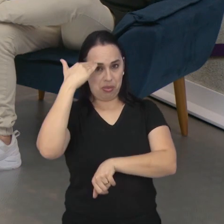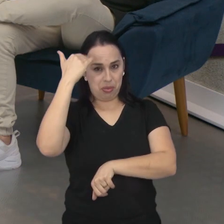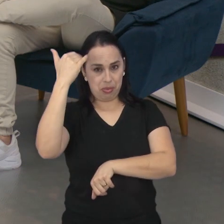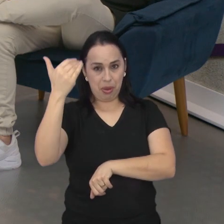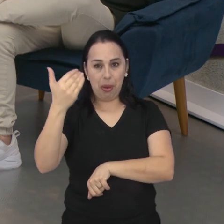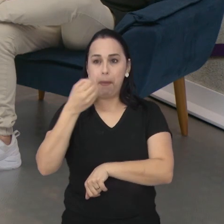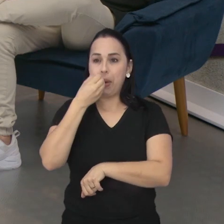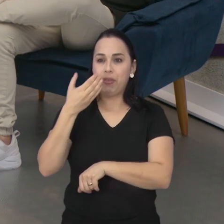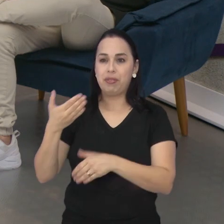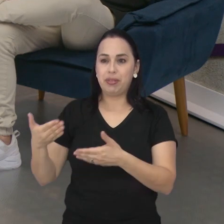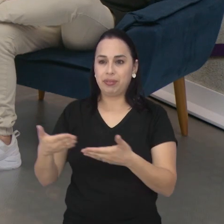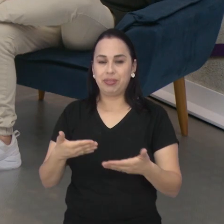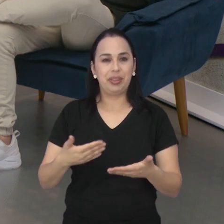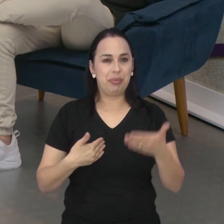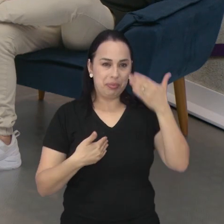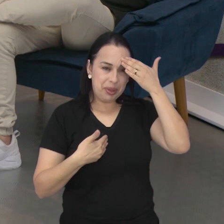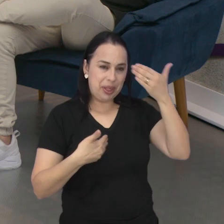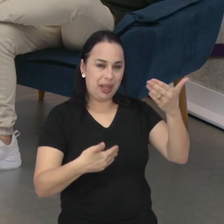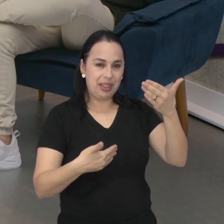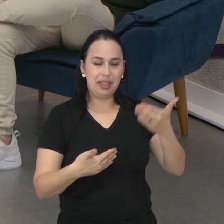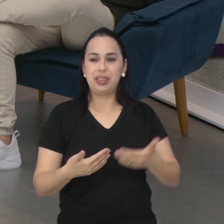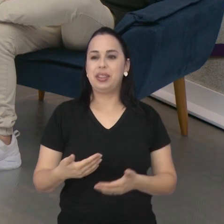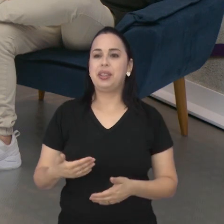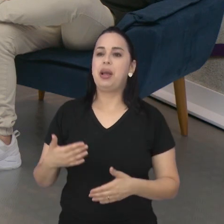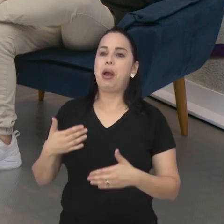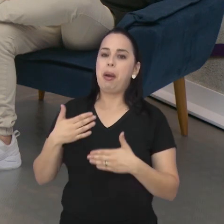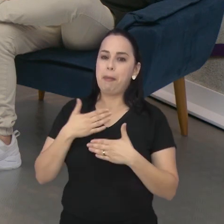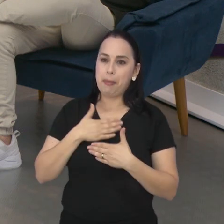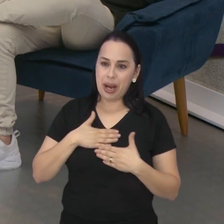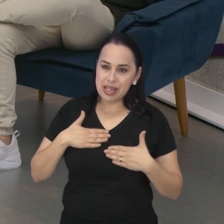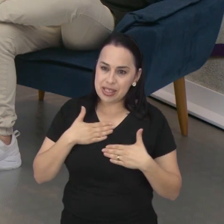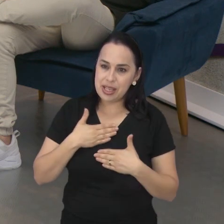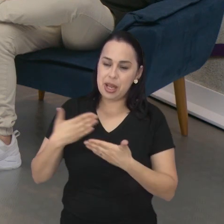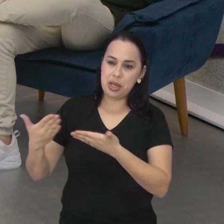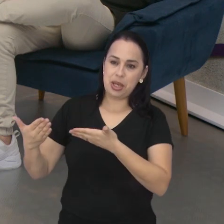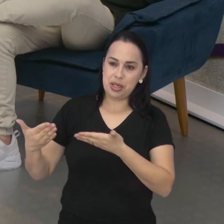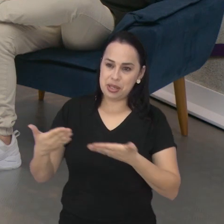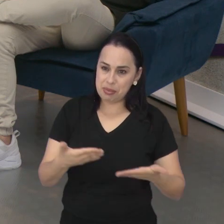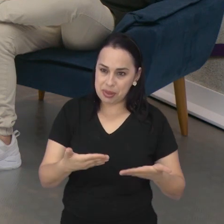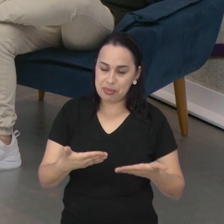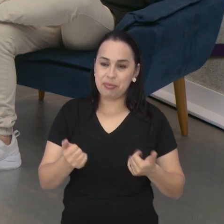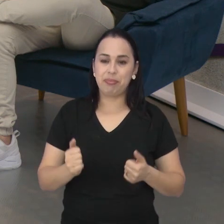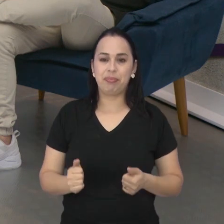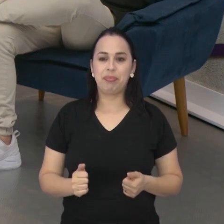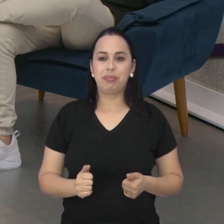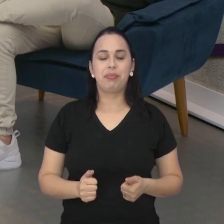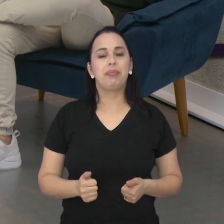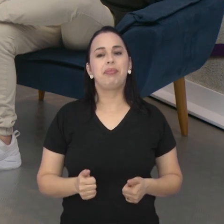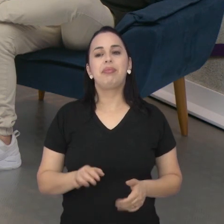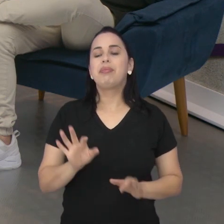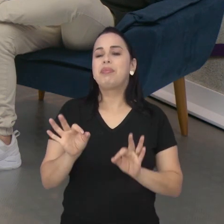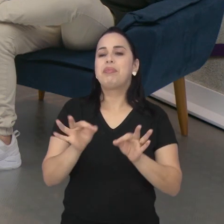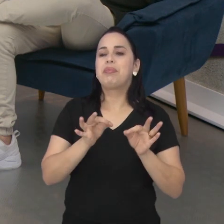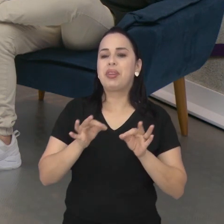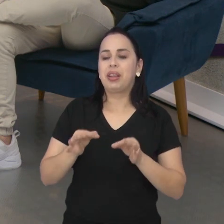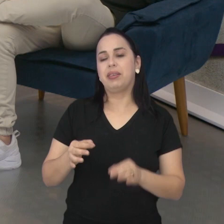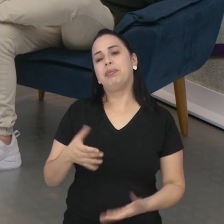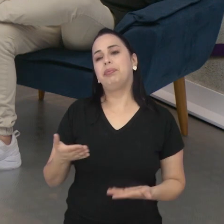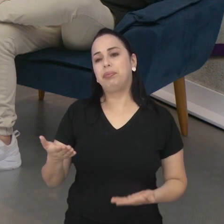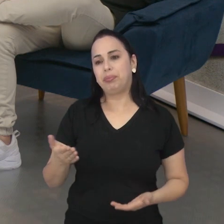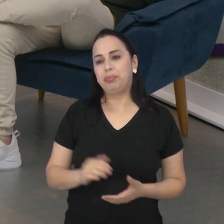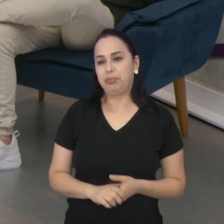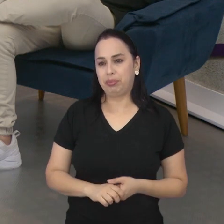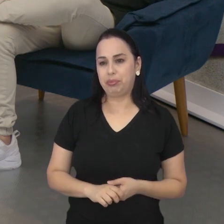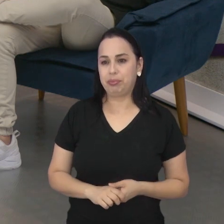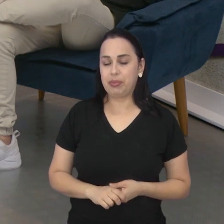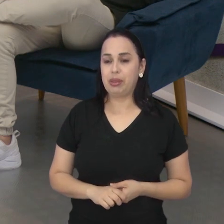cidade. Seja muito bem-vinda. Obrigada. Muito prazer em recebê-la aqui no Prazer nosso também. programa. É isso aí. E